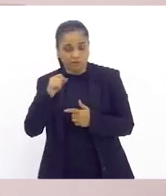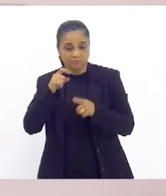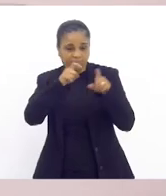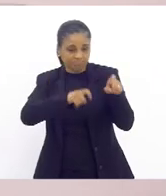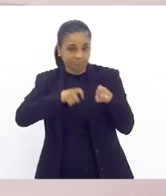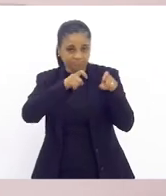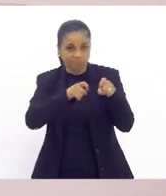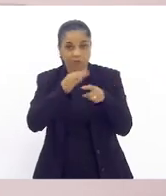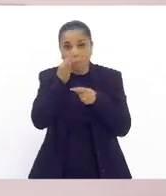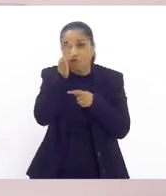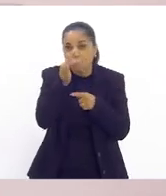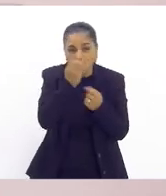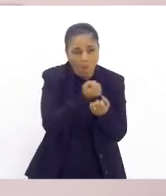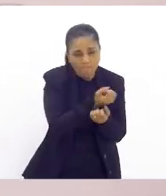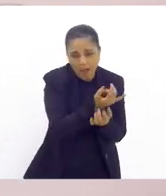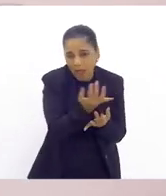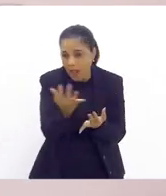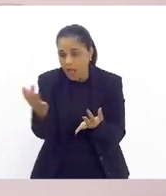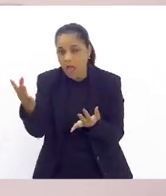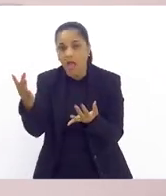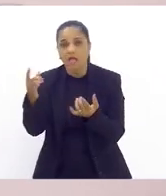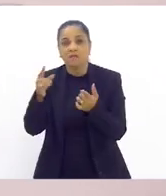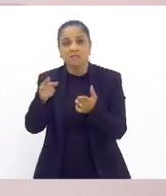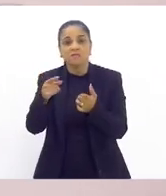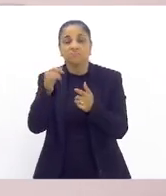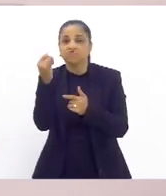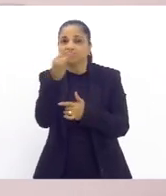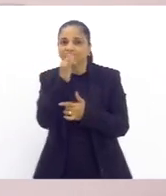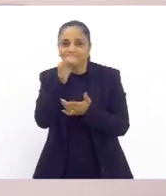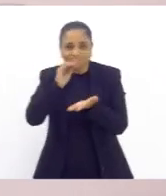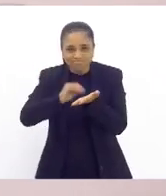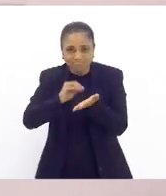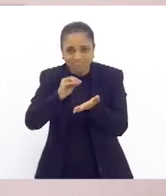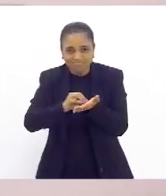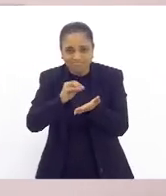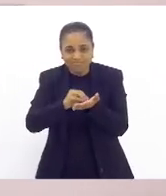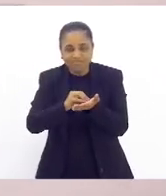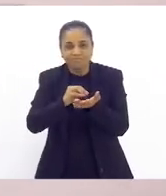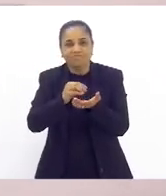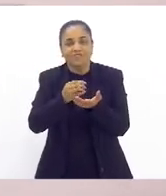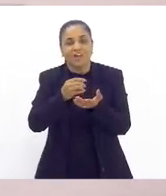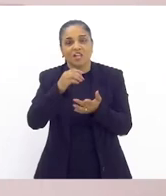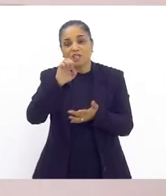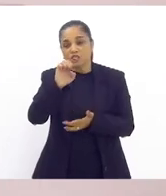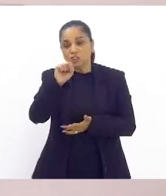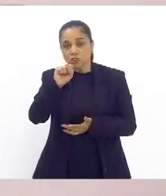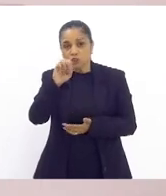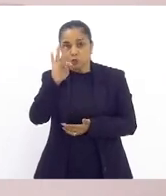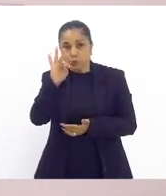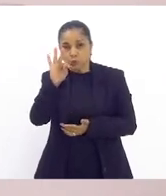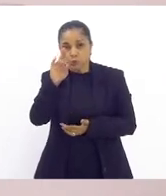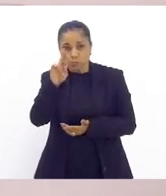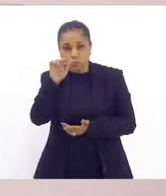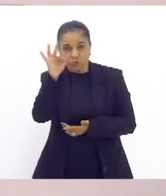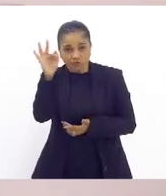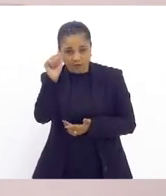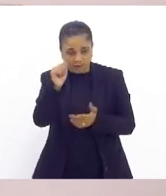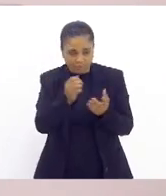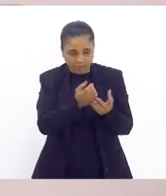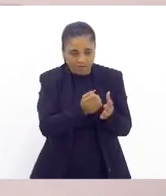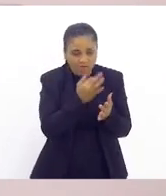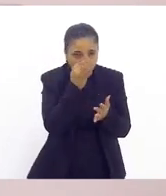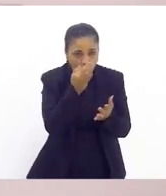de iluminação pública às vezes perde estufa cheia de rosas porque já guardam para trazer no final de semana para vender no rio